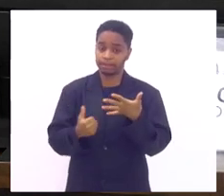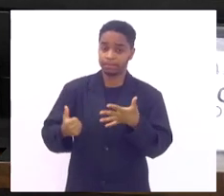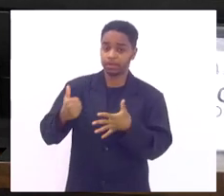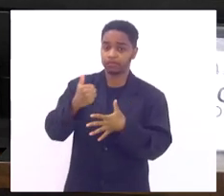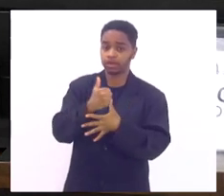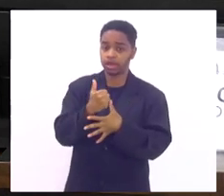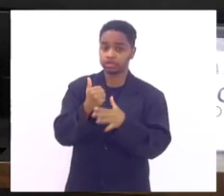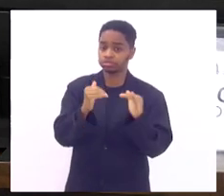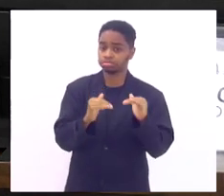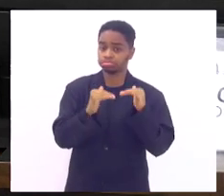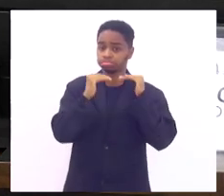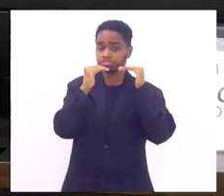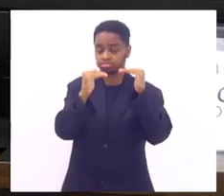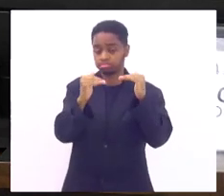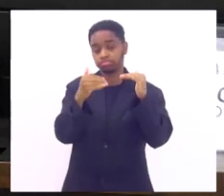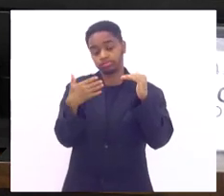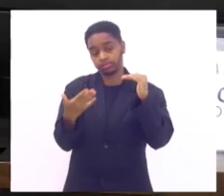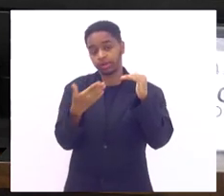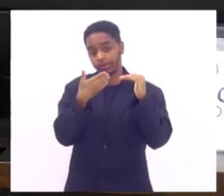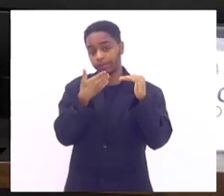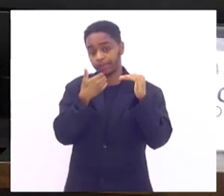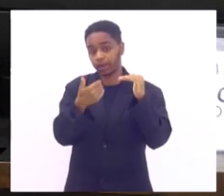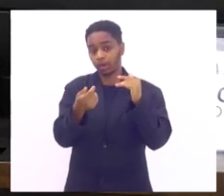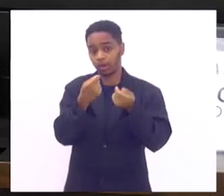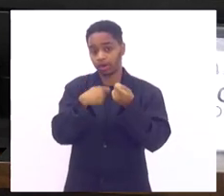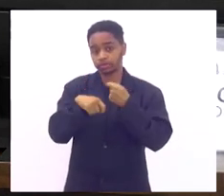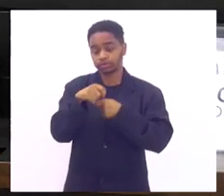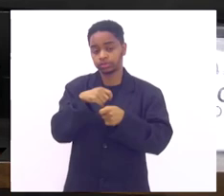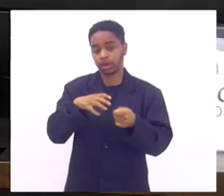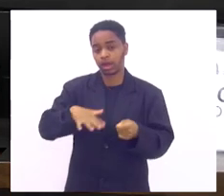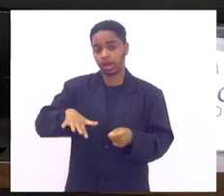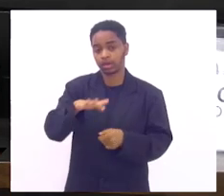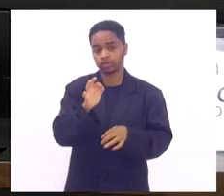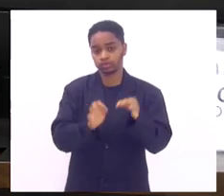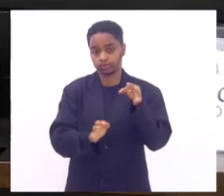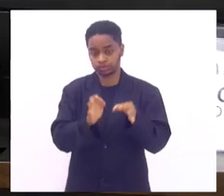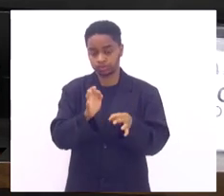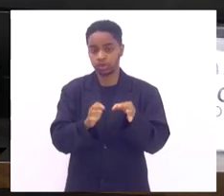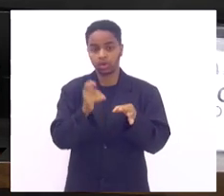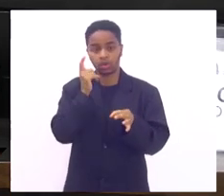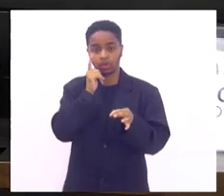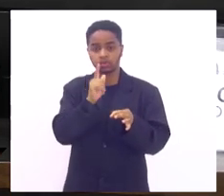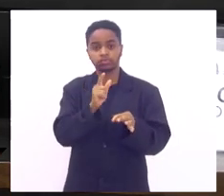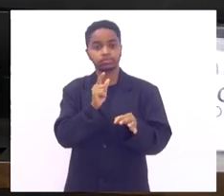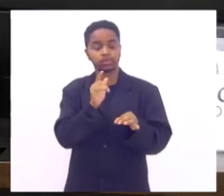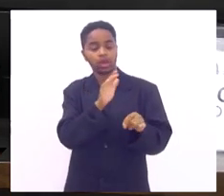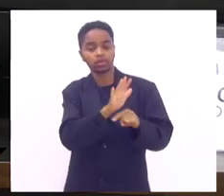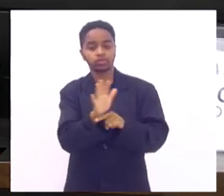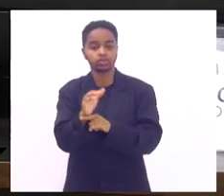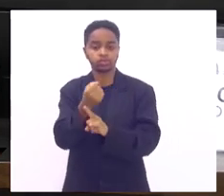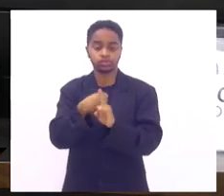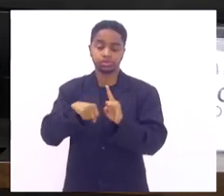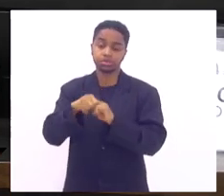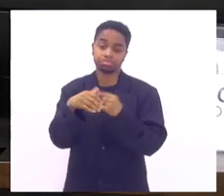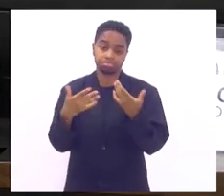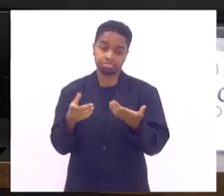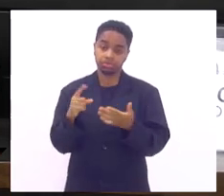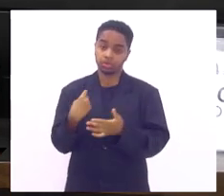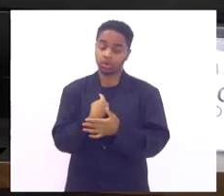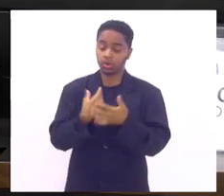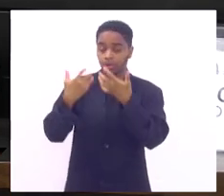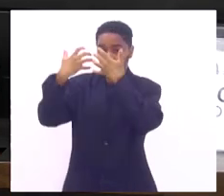tiver, melhor a administração da justiça vai ser feita em prol da sociedade. E o raciocínio é exatamente o